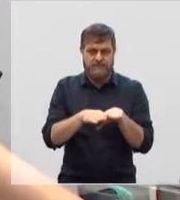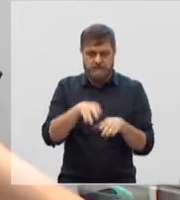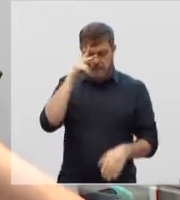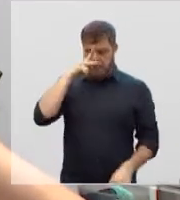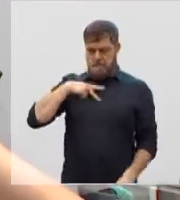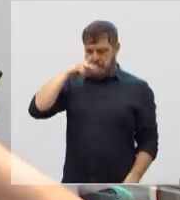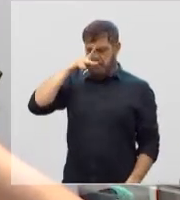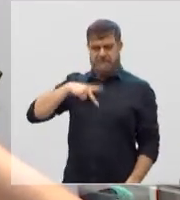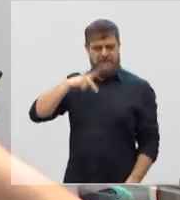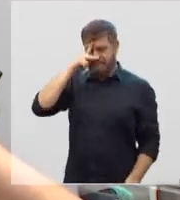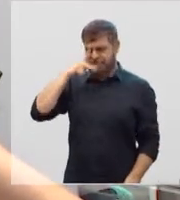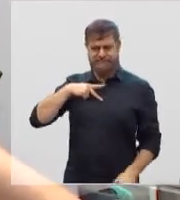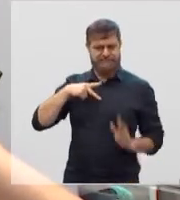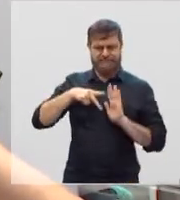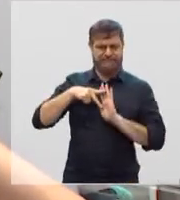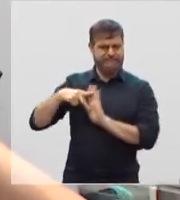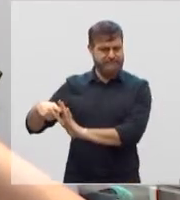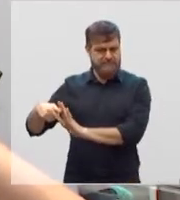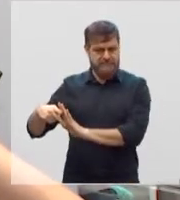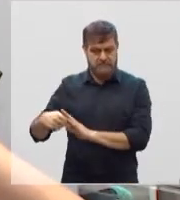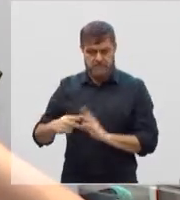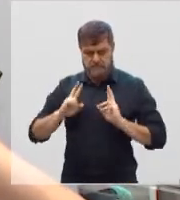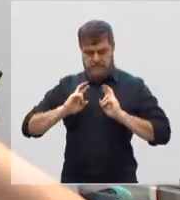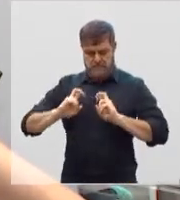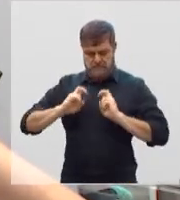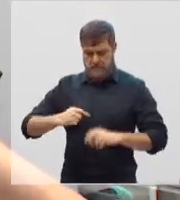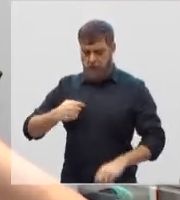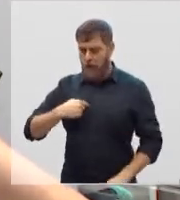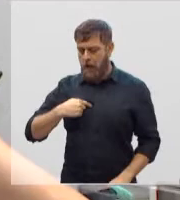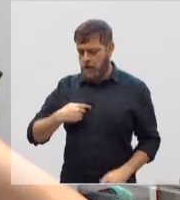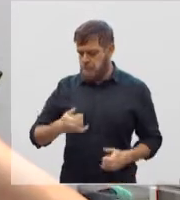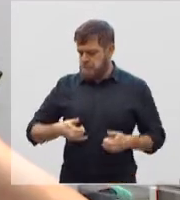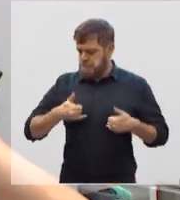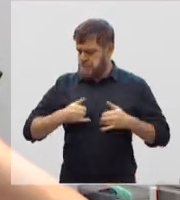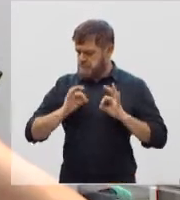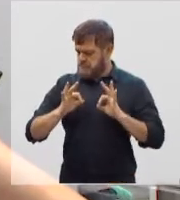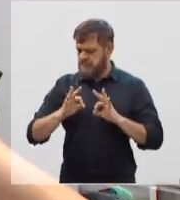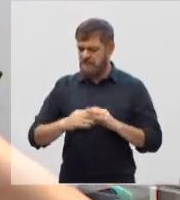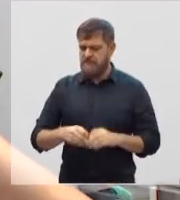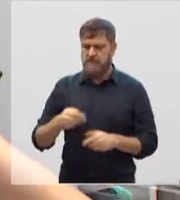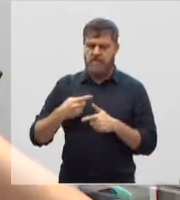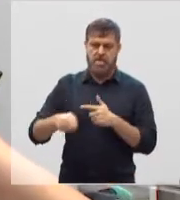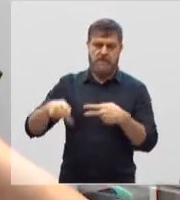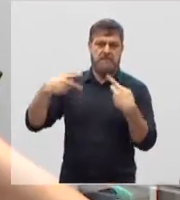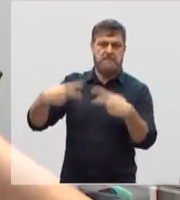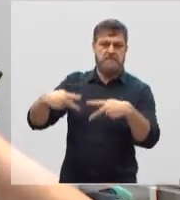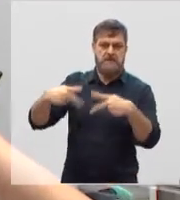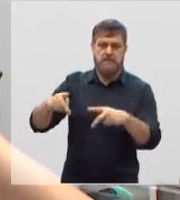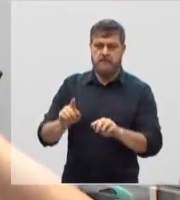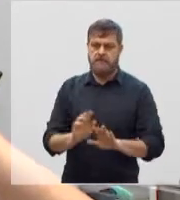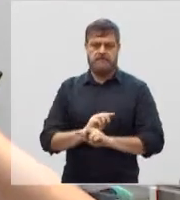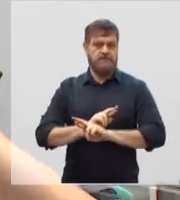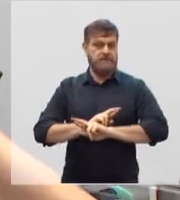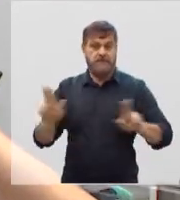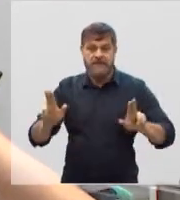não é só para mim. Então essa percepção de que só para mim, estando bem para mim, o resto não é problema